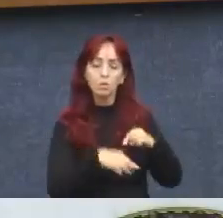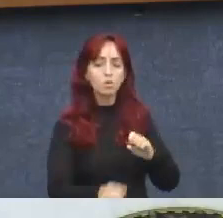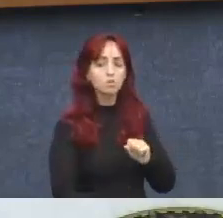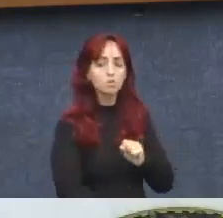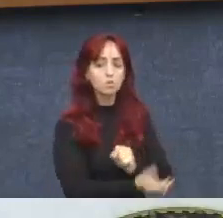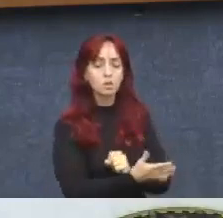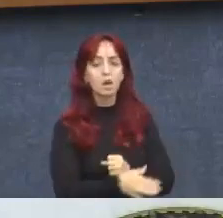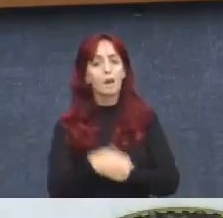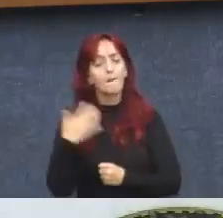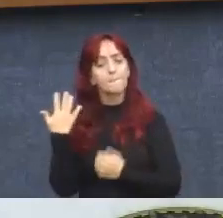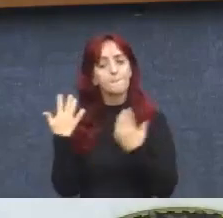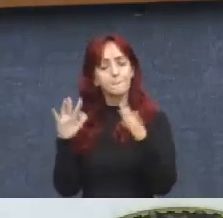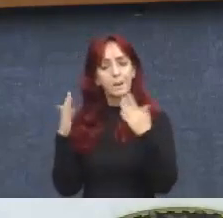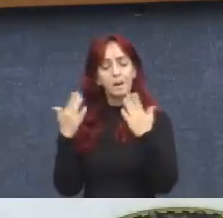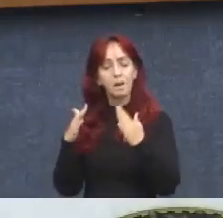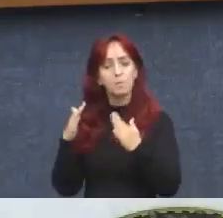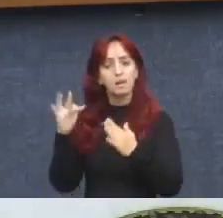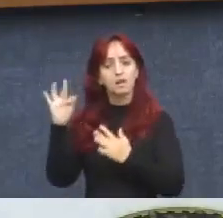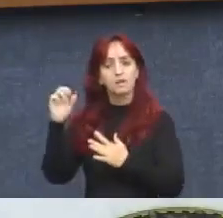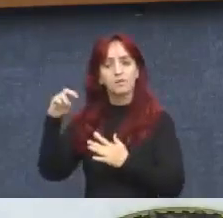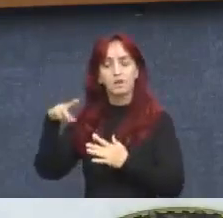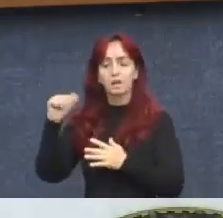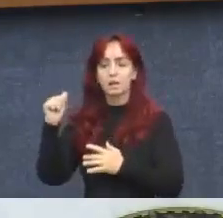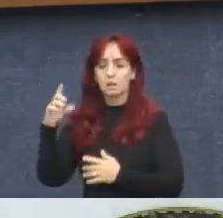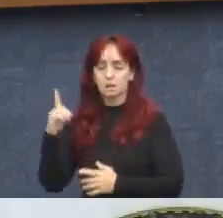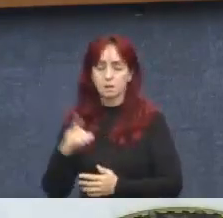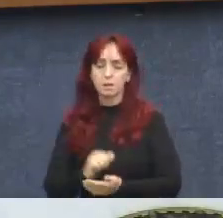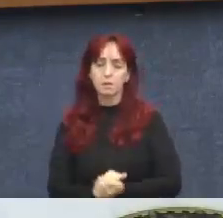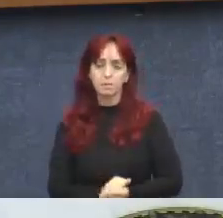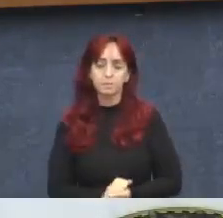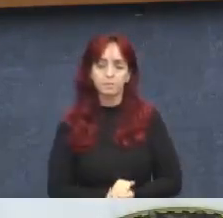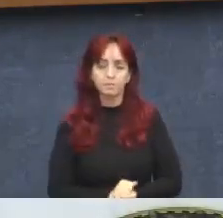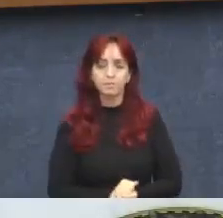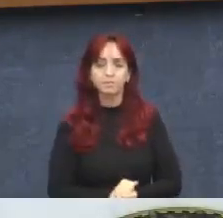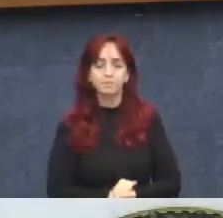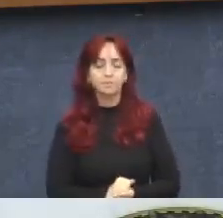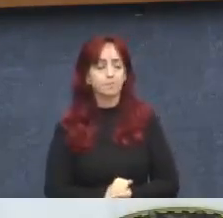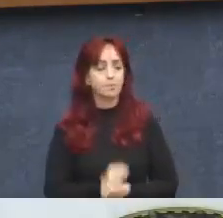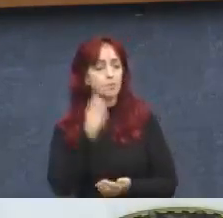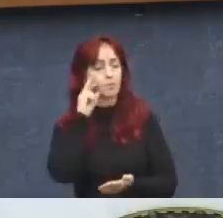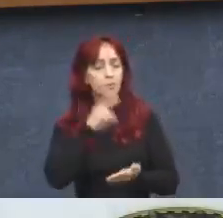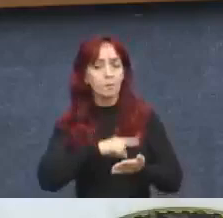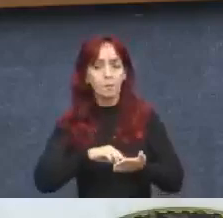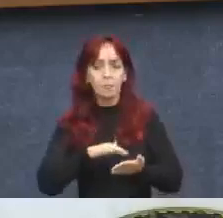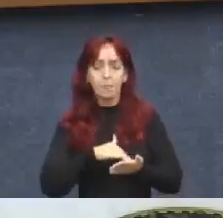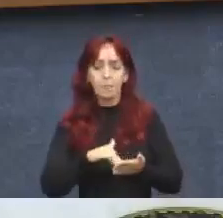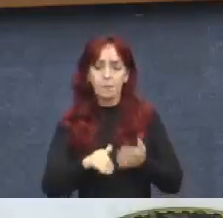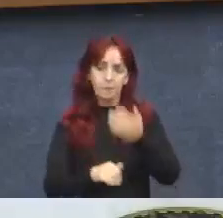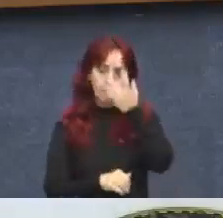que preside a Comissão do Compliance na Câmara Municipal. Senhora secretária, próximo item na pauta.